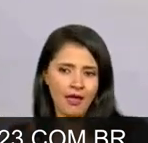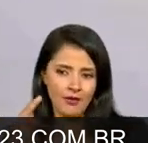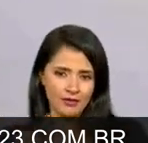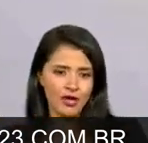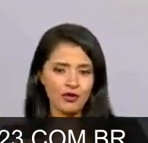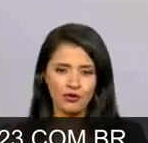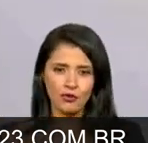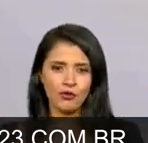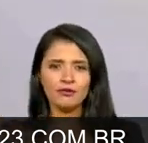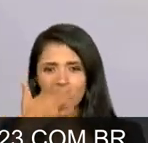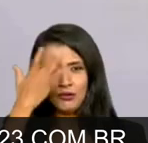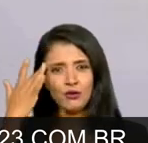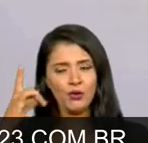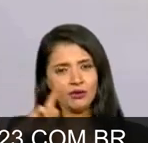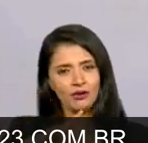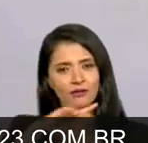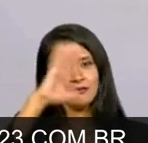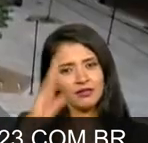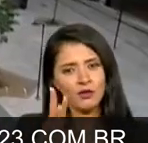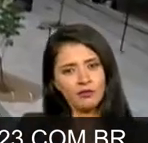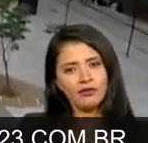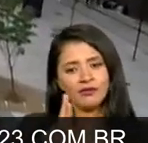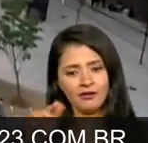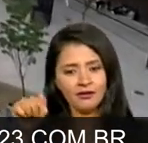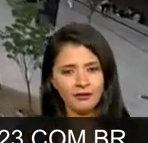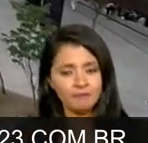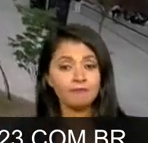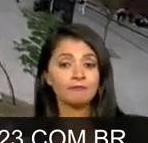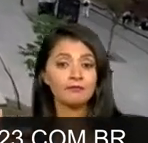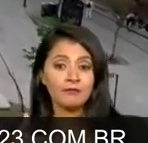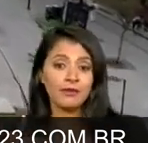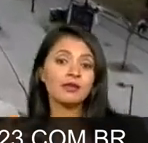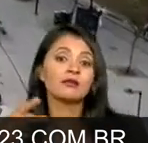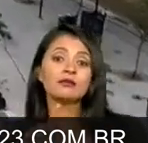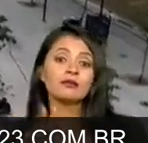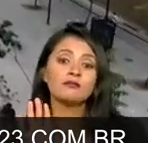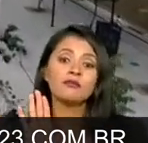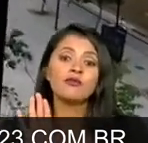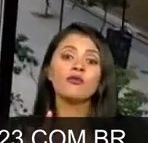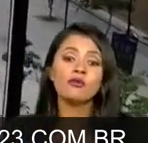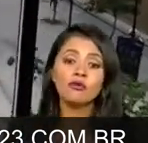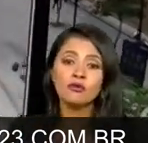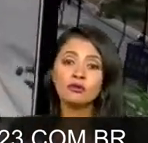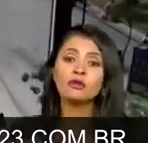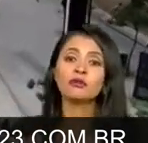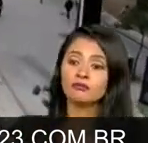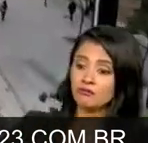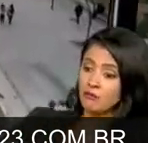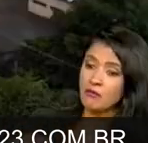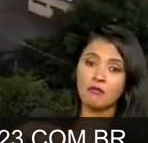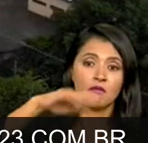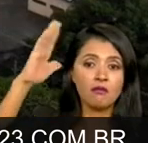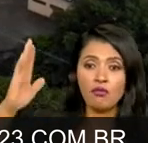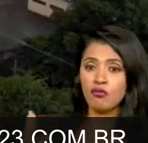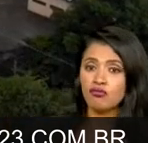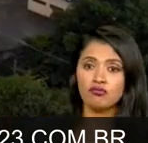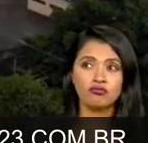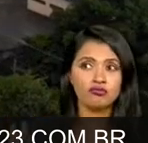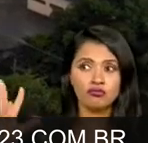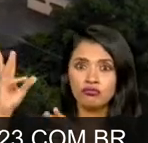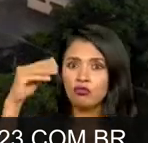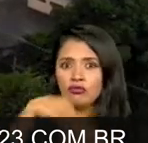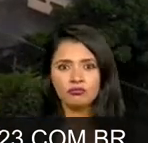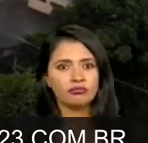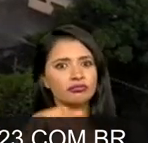alguma forma você tem aqui o Brasil representado. Uma cidade que reflete uma nação inteira. Brasileiros,